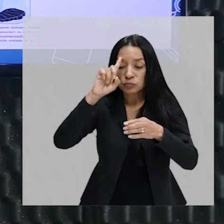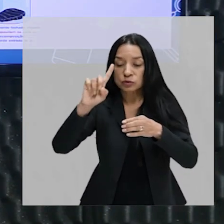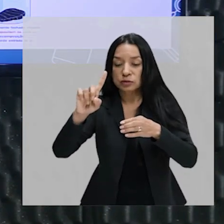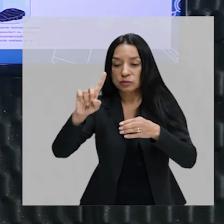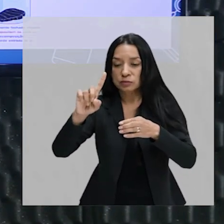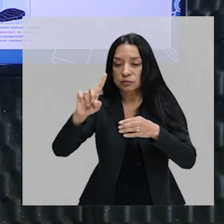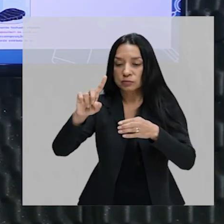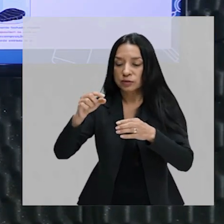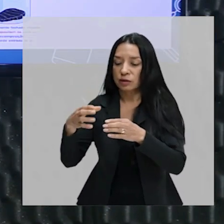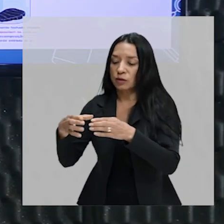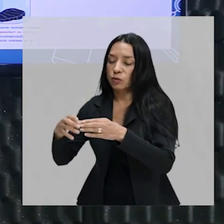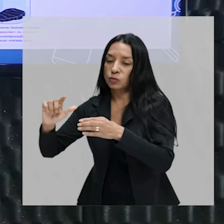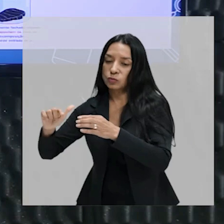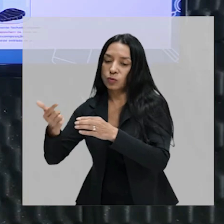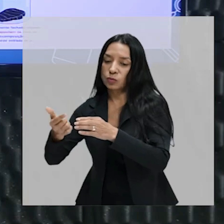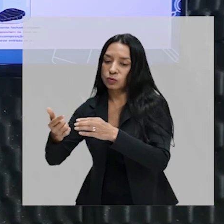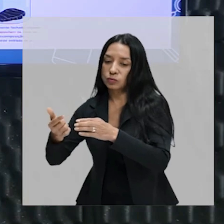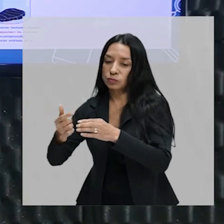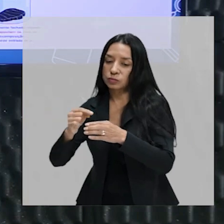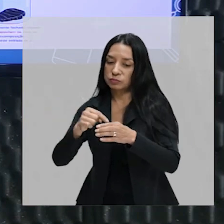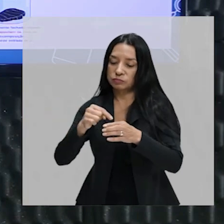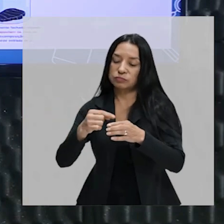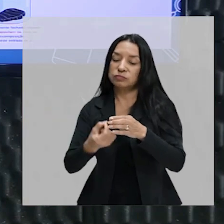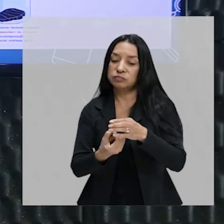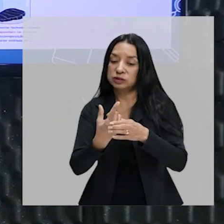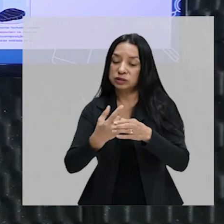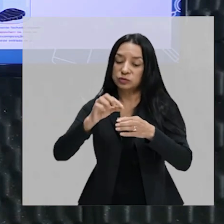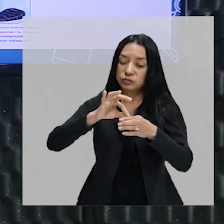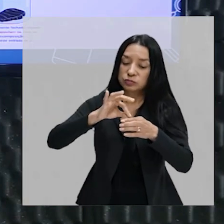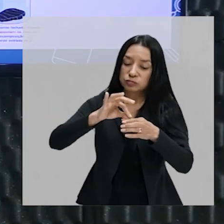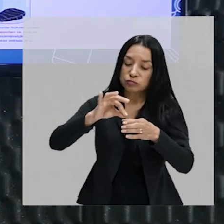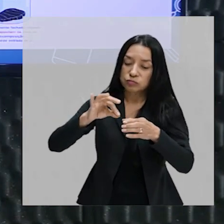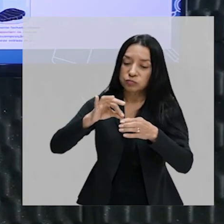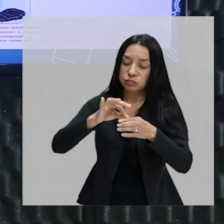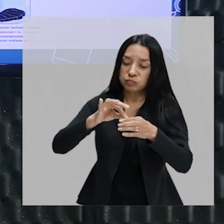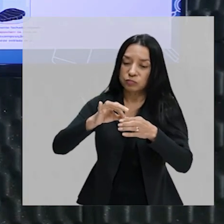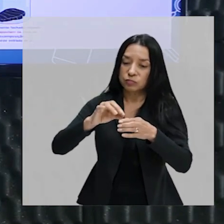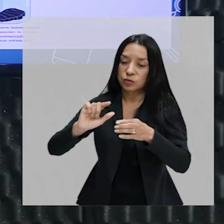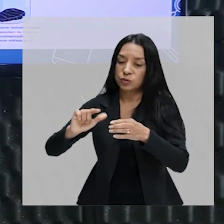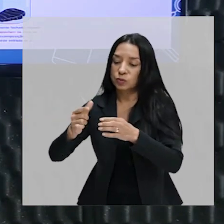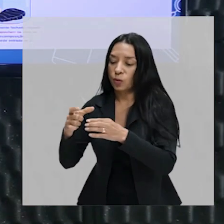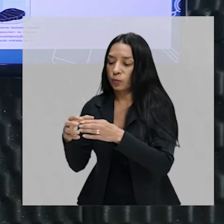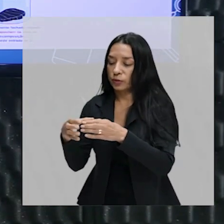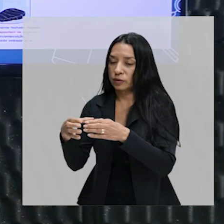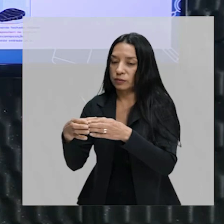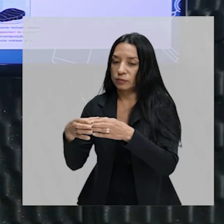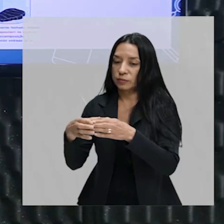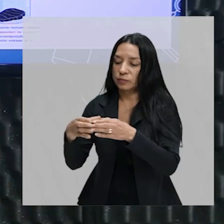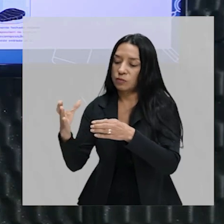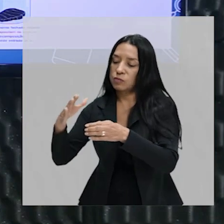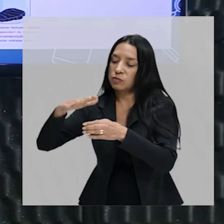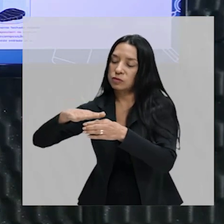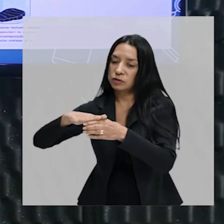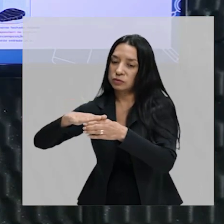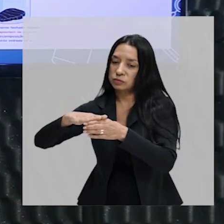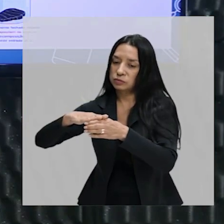constatou que nasceu Nasceu larvas de mosca tá o frasco que tava aberto nesses outros dois frascos que estavam